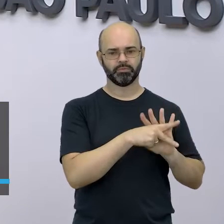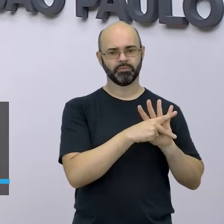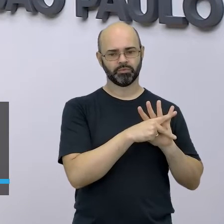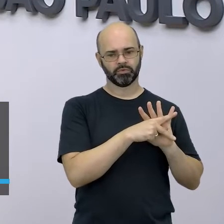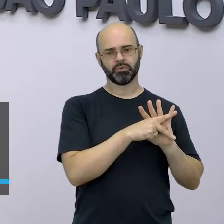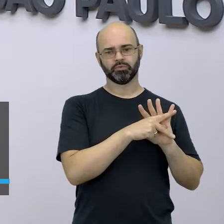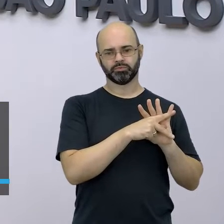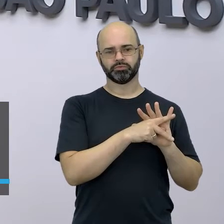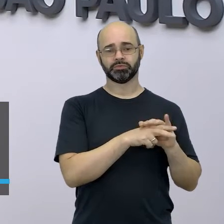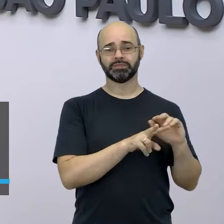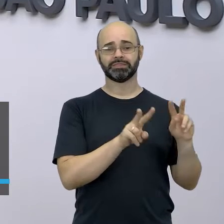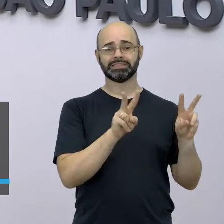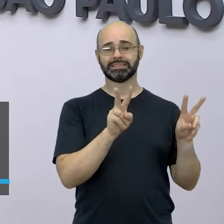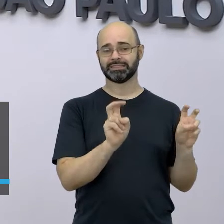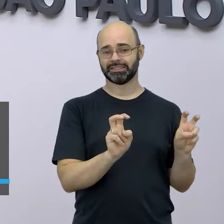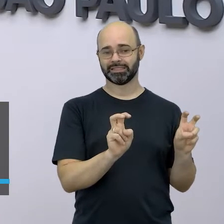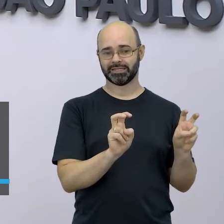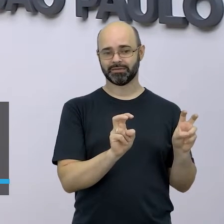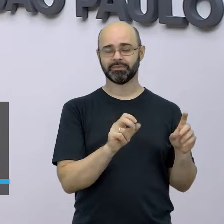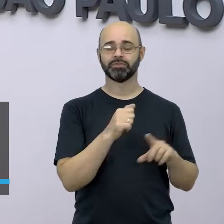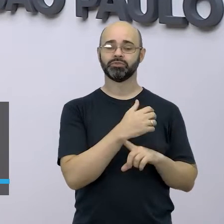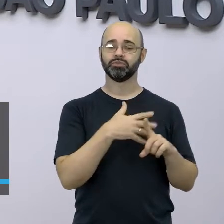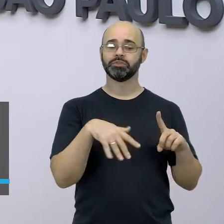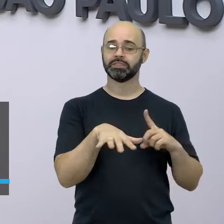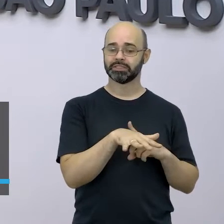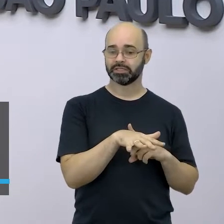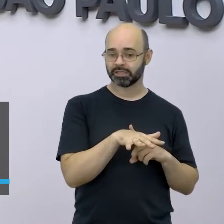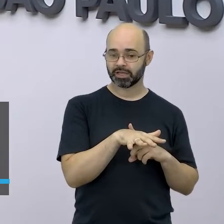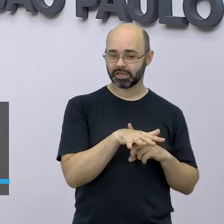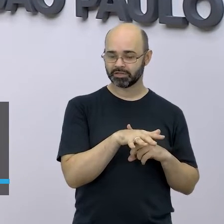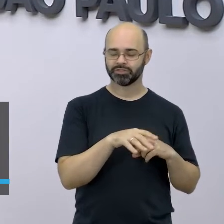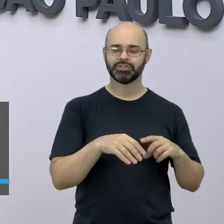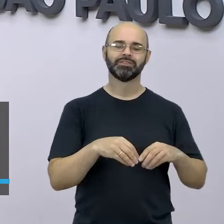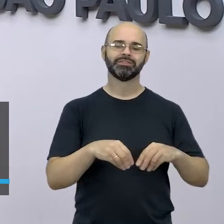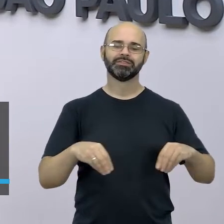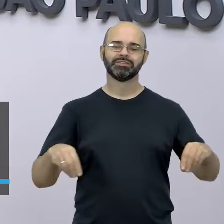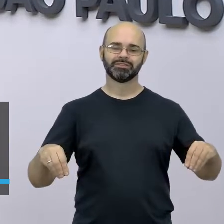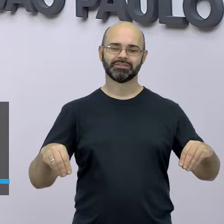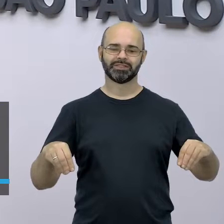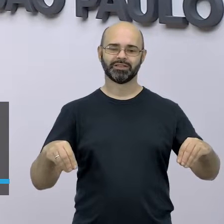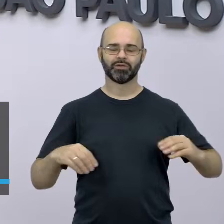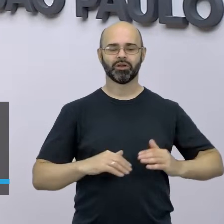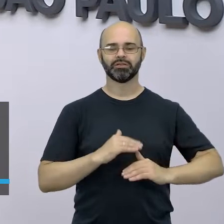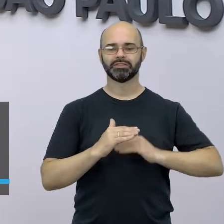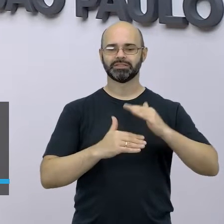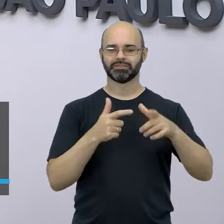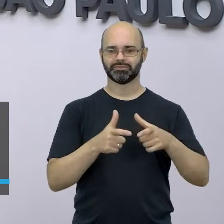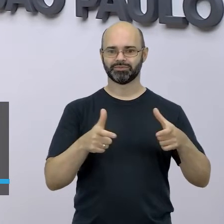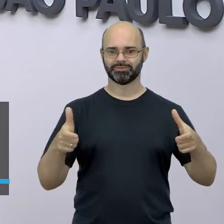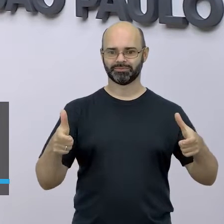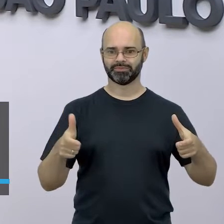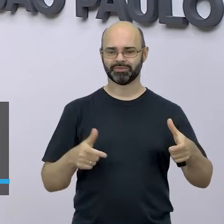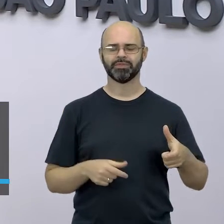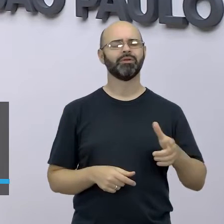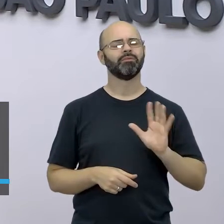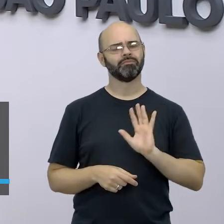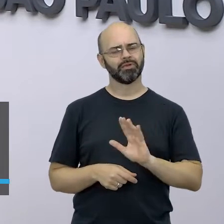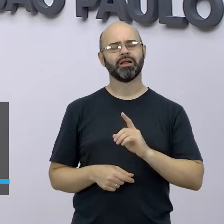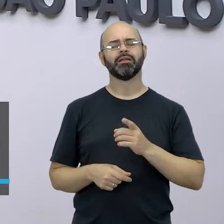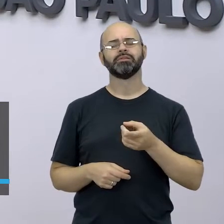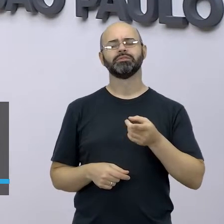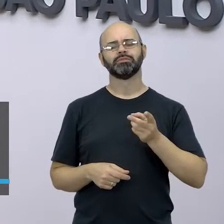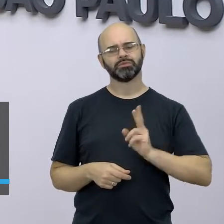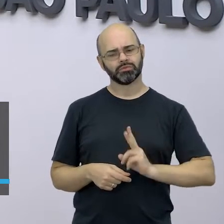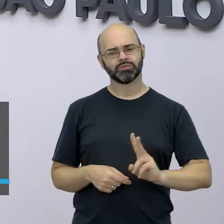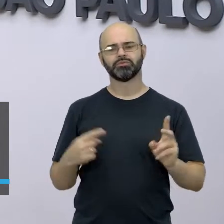tem como tema a sociedade e o desenvolvimento territorial, mesmo assim a gente vai poder estabelecer